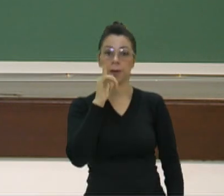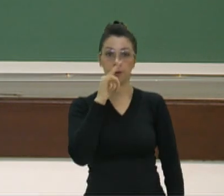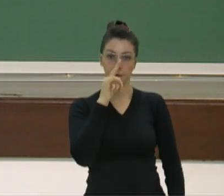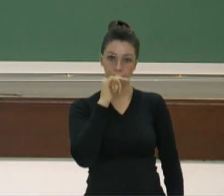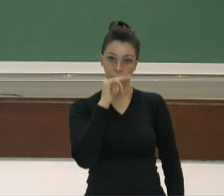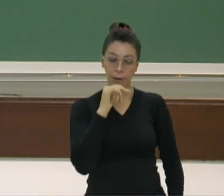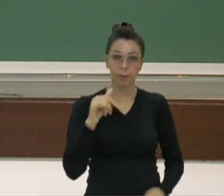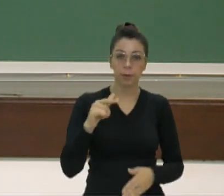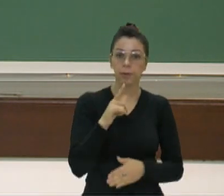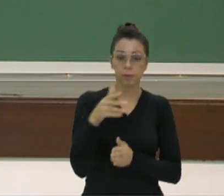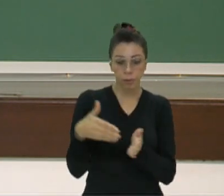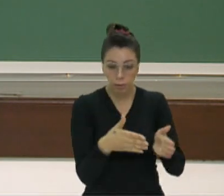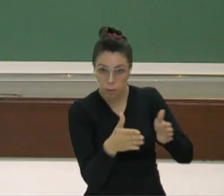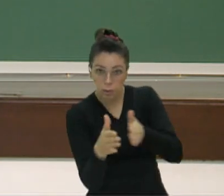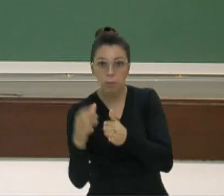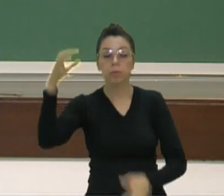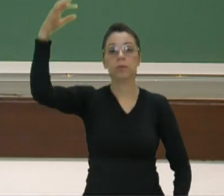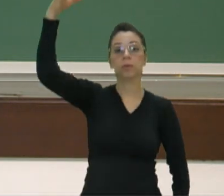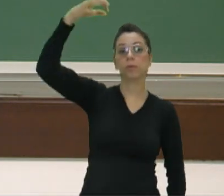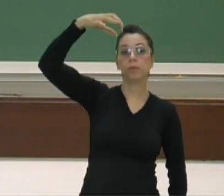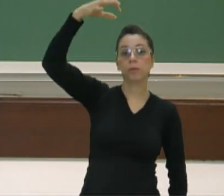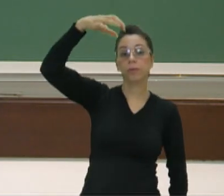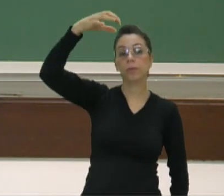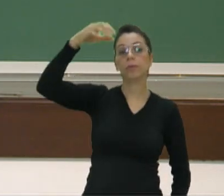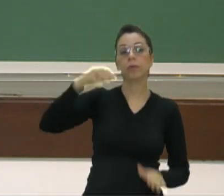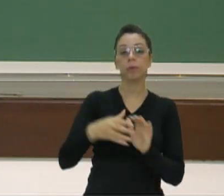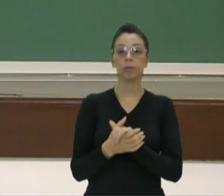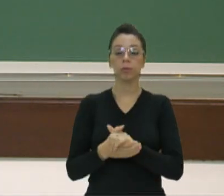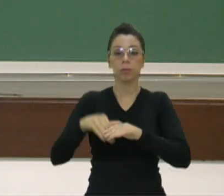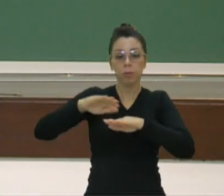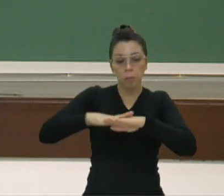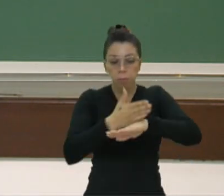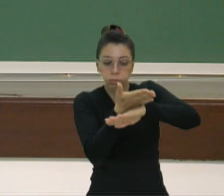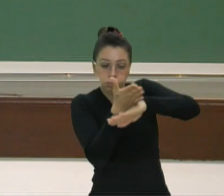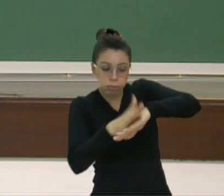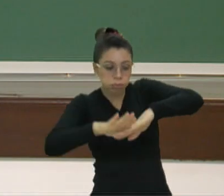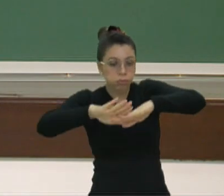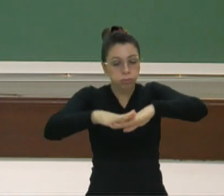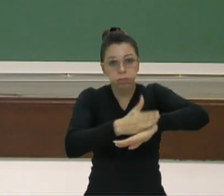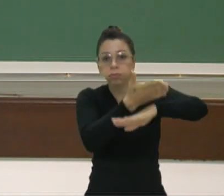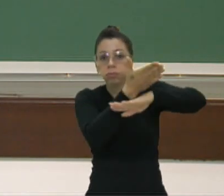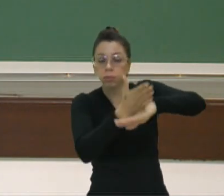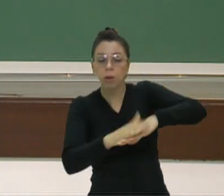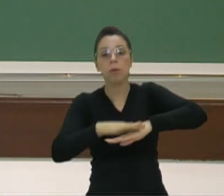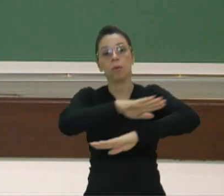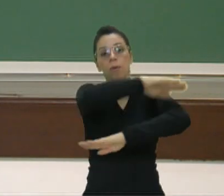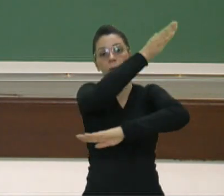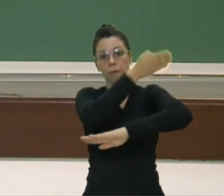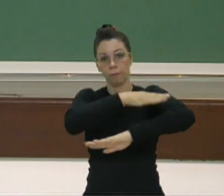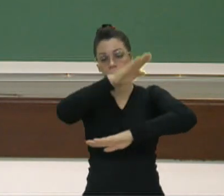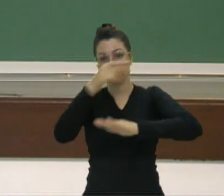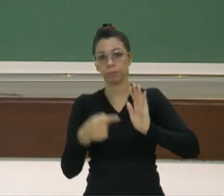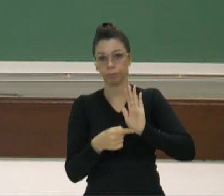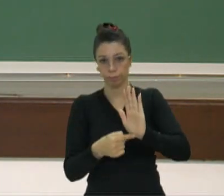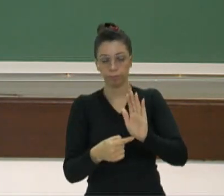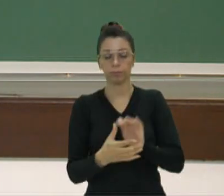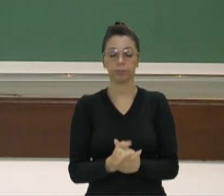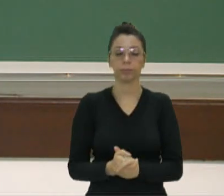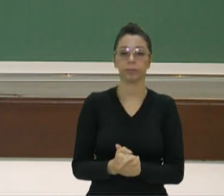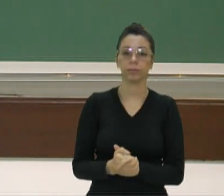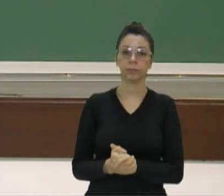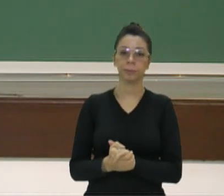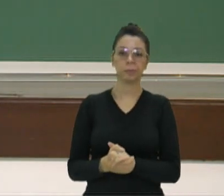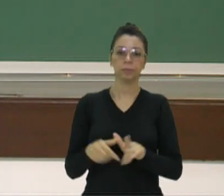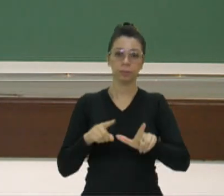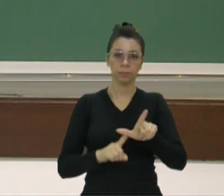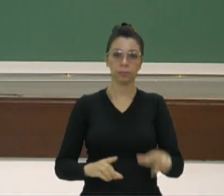tanto de rios quanto de chuvas, vai fazer essa escultura nas formas montanhosas que se apresentam. Na letra